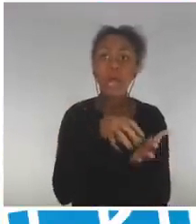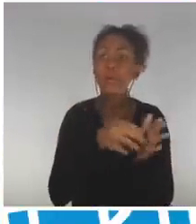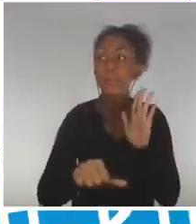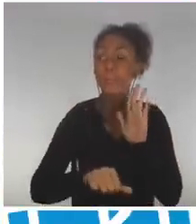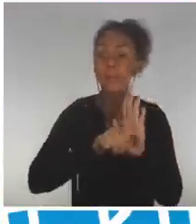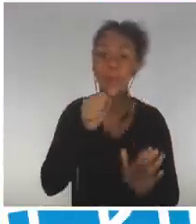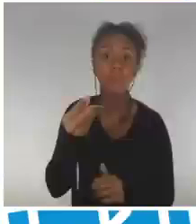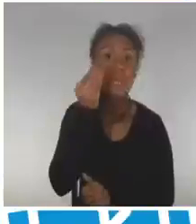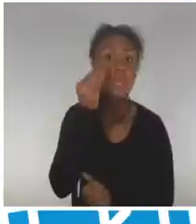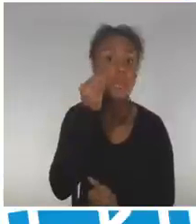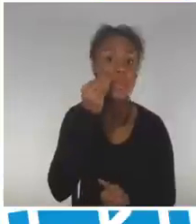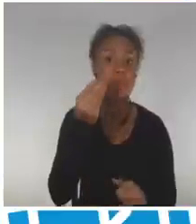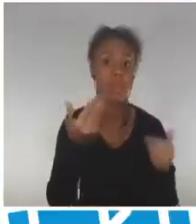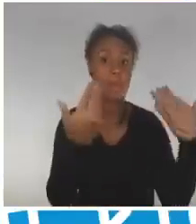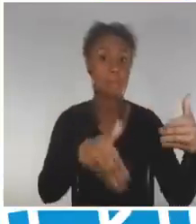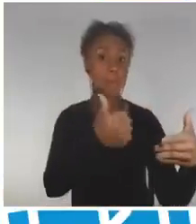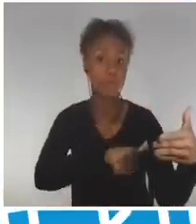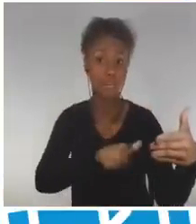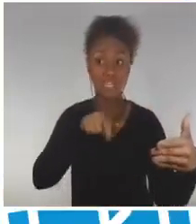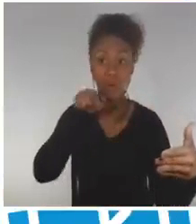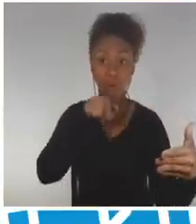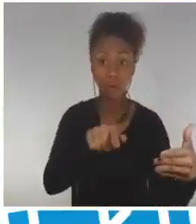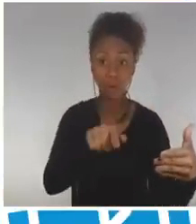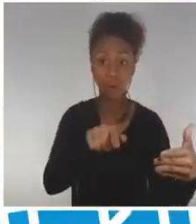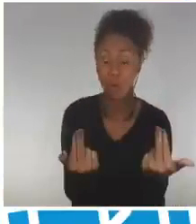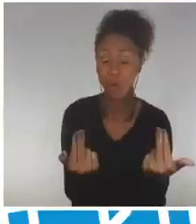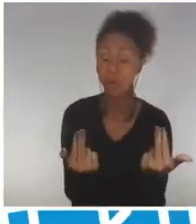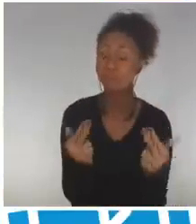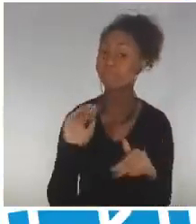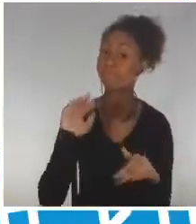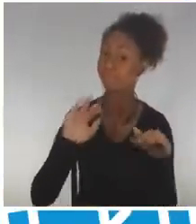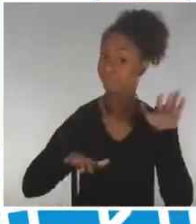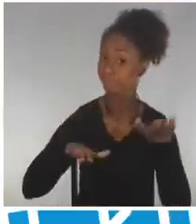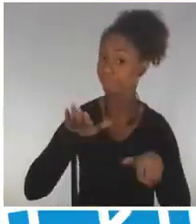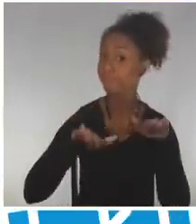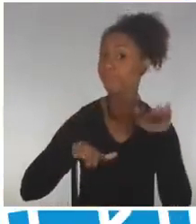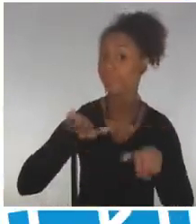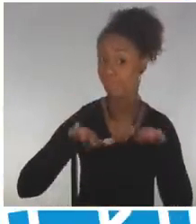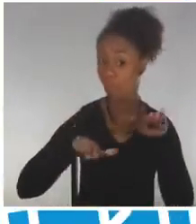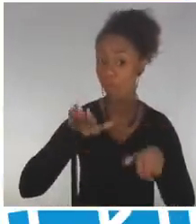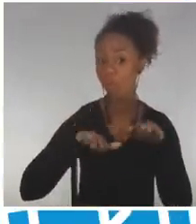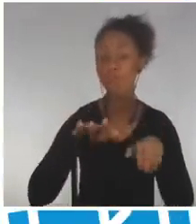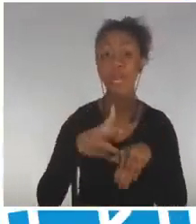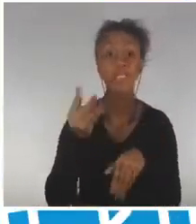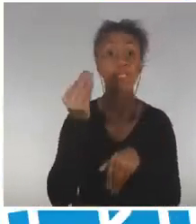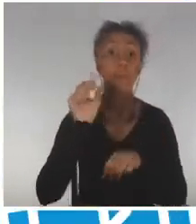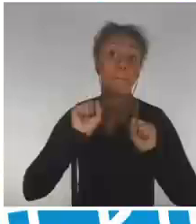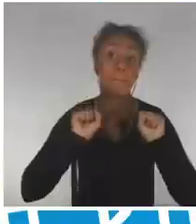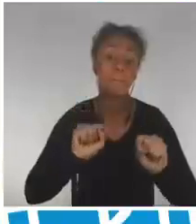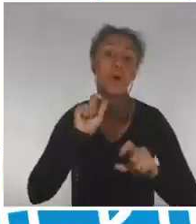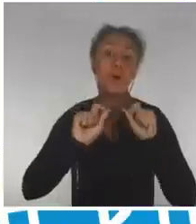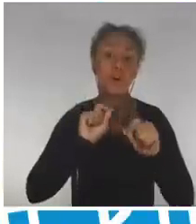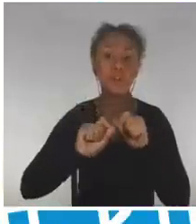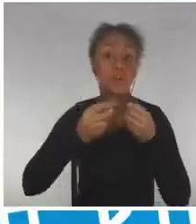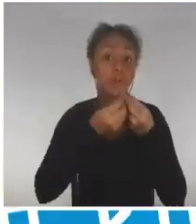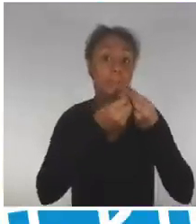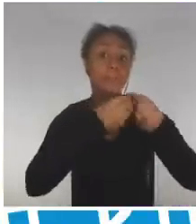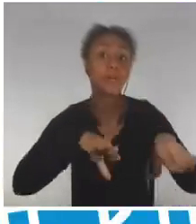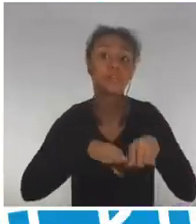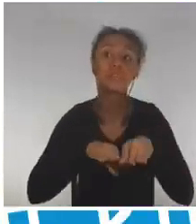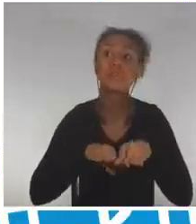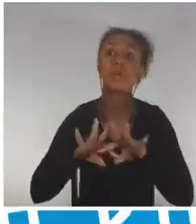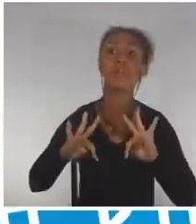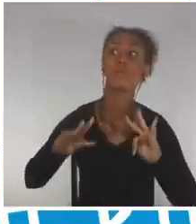uma avaliação desse nível, no mínimo, né, poderá colocar em xeque todos os resultados que serão produzidos, né?